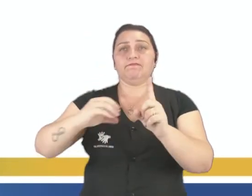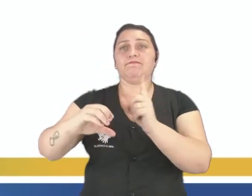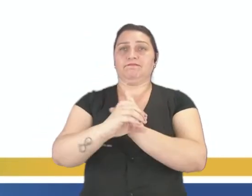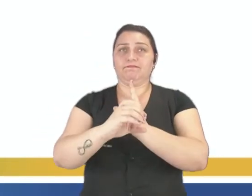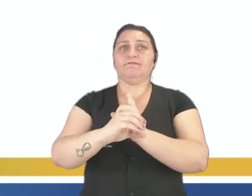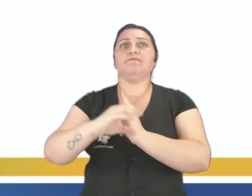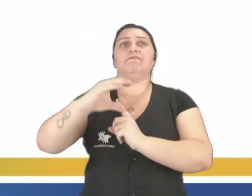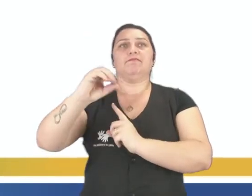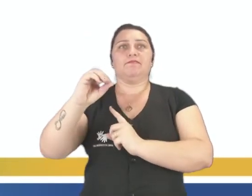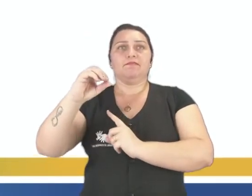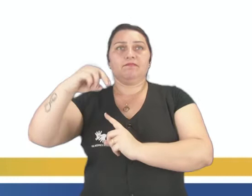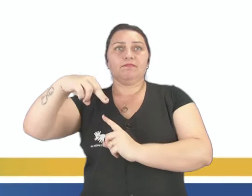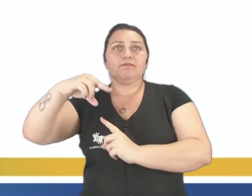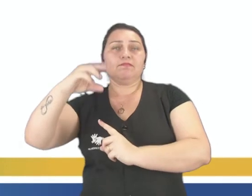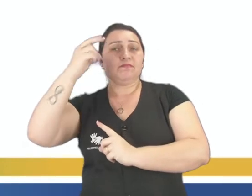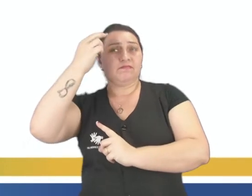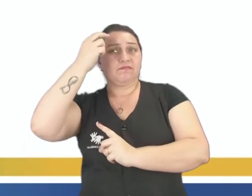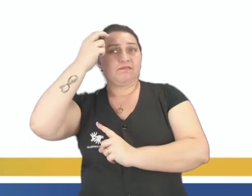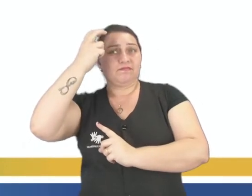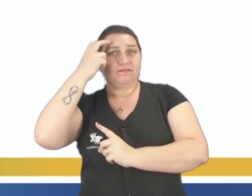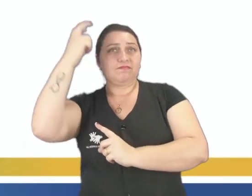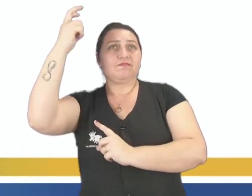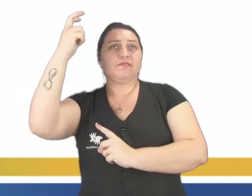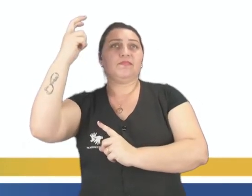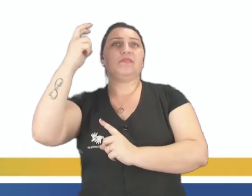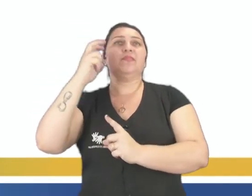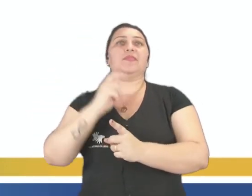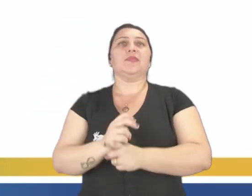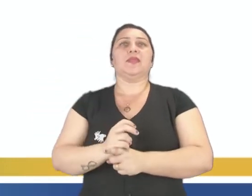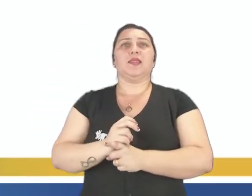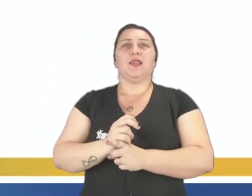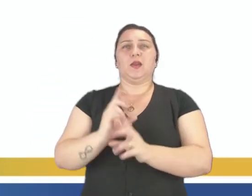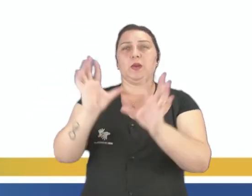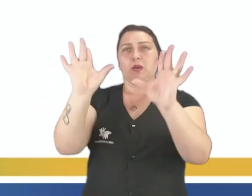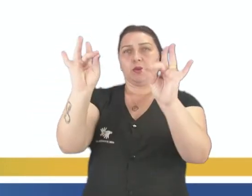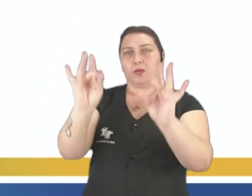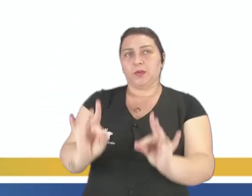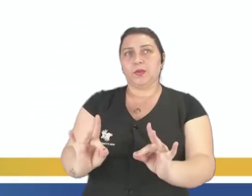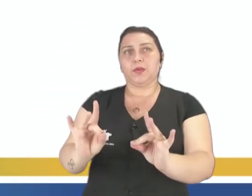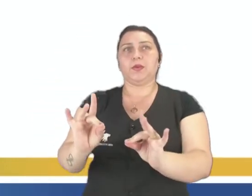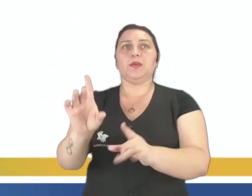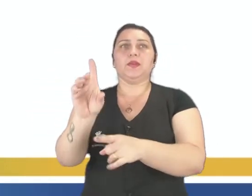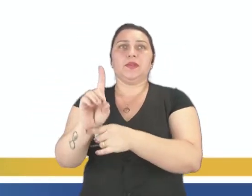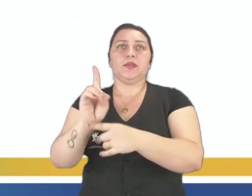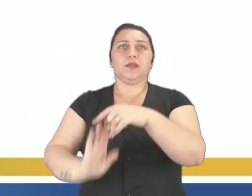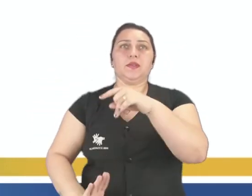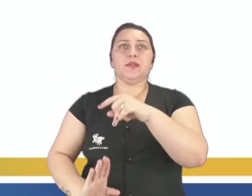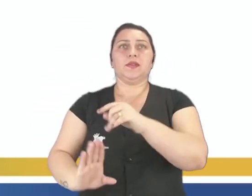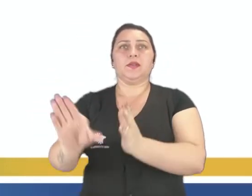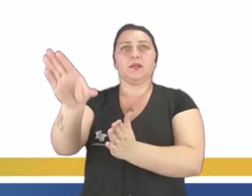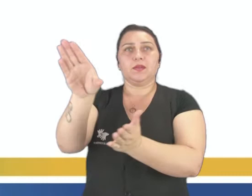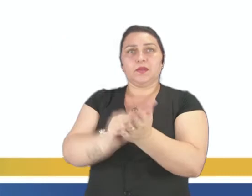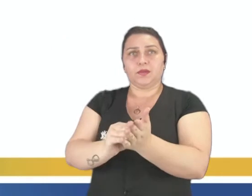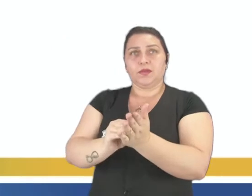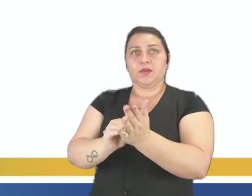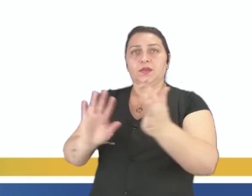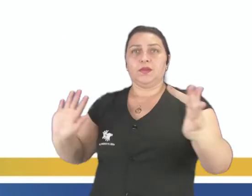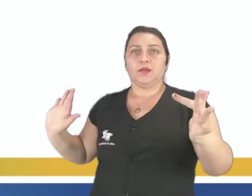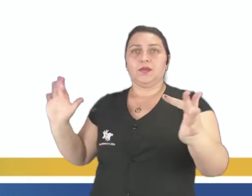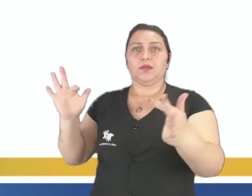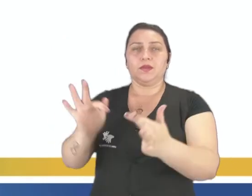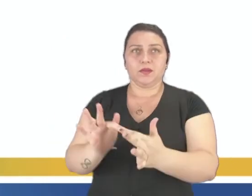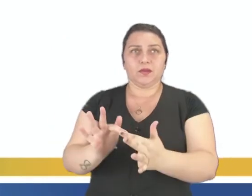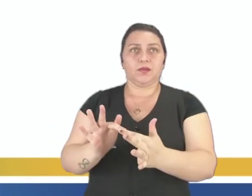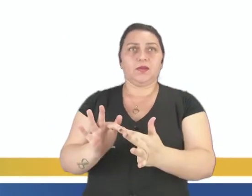Cultismo e conceptismo? Complexidade e minúcia nos detalhes? Imitação dos modelos